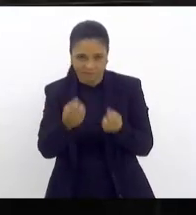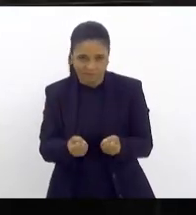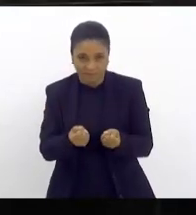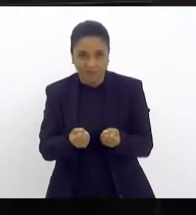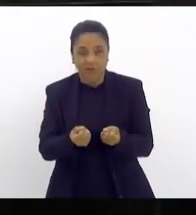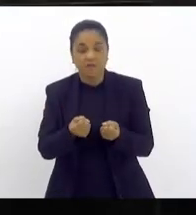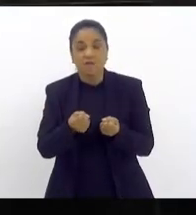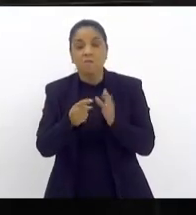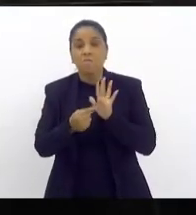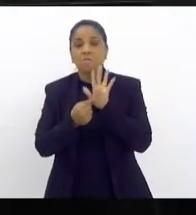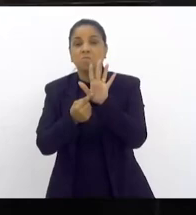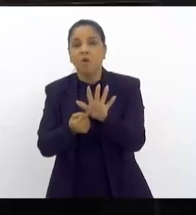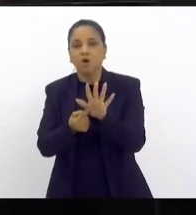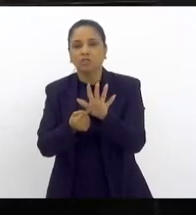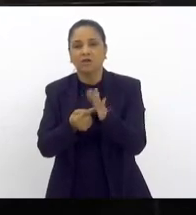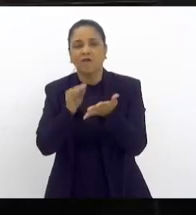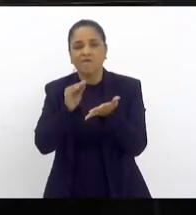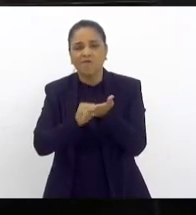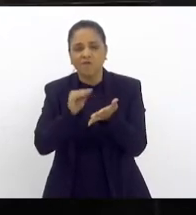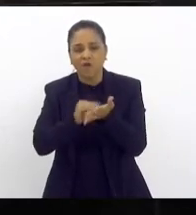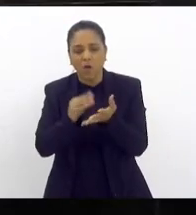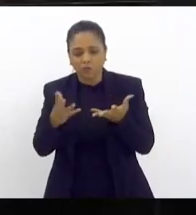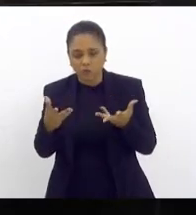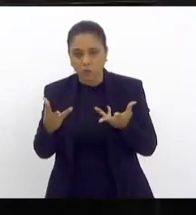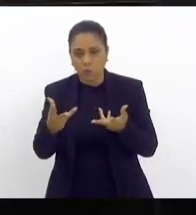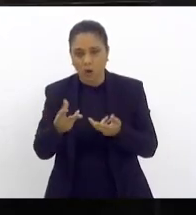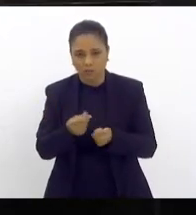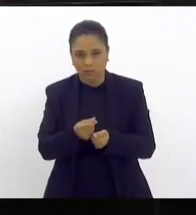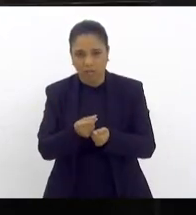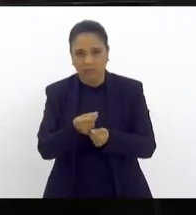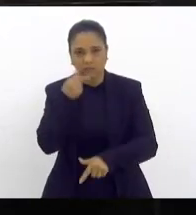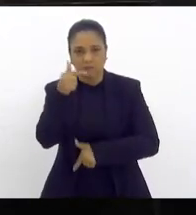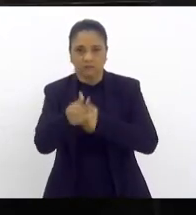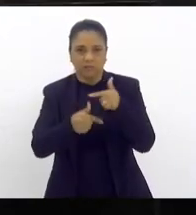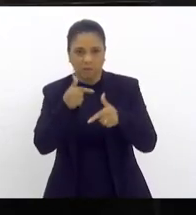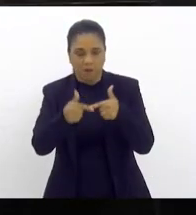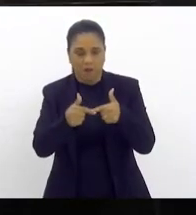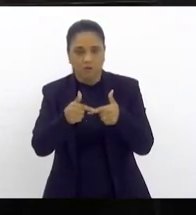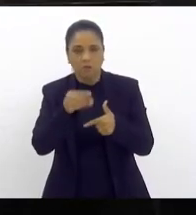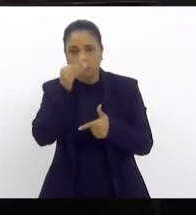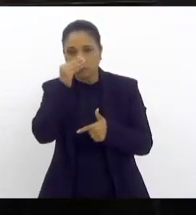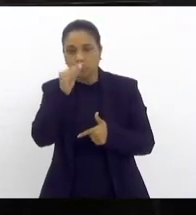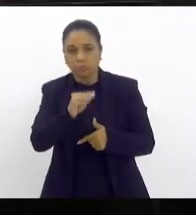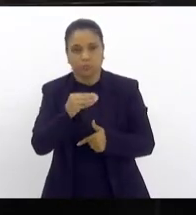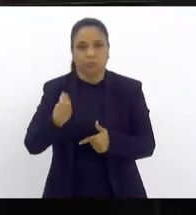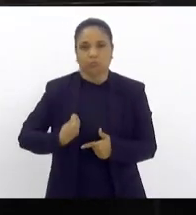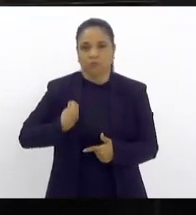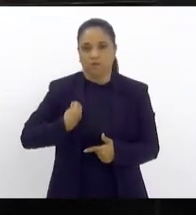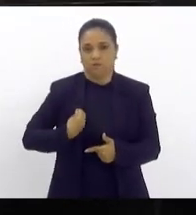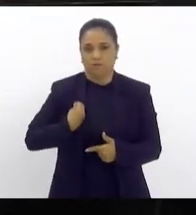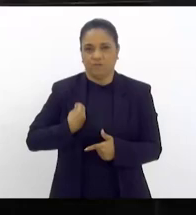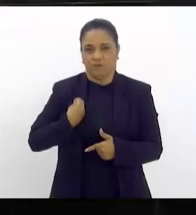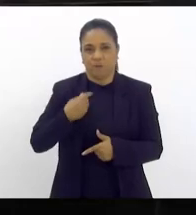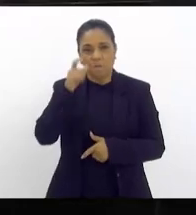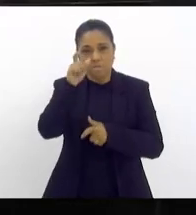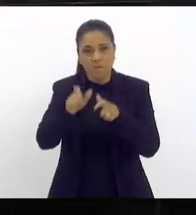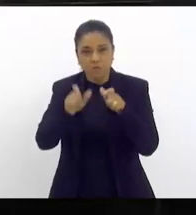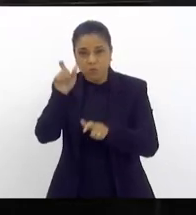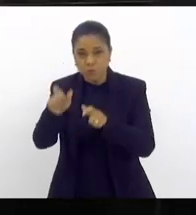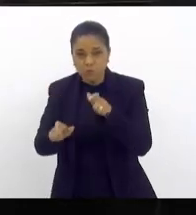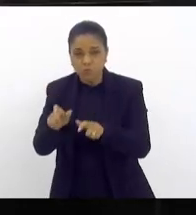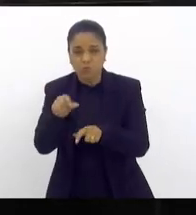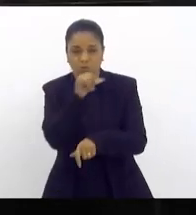desqualificação o desapreço a vida das pessoas aqui no Rio de Janeiro então eu não vejo